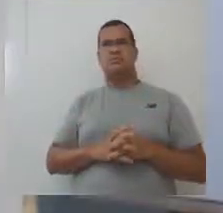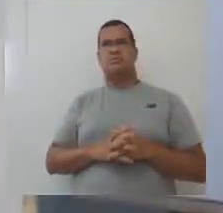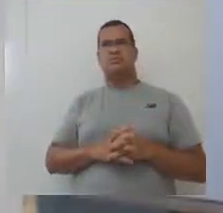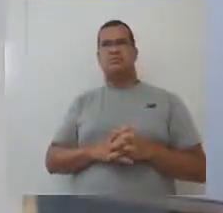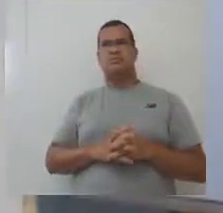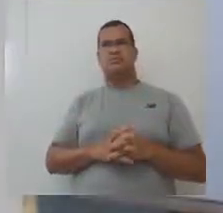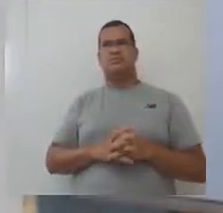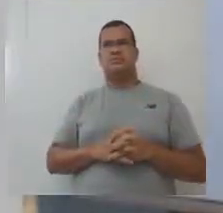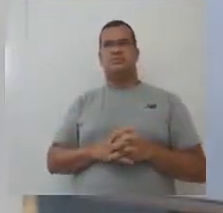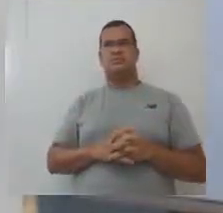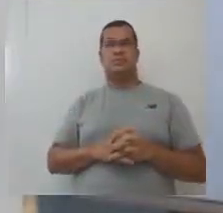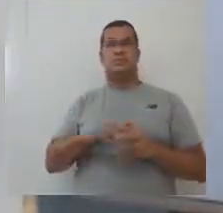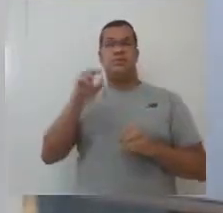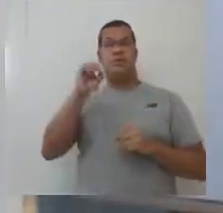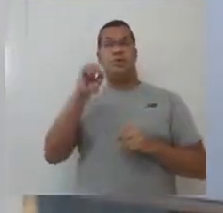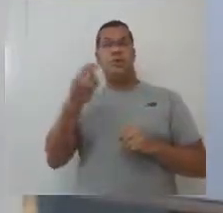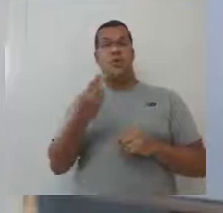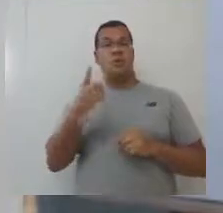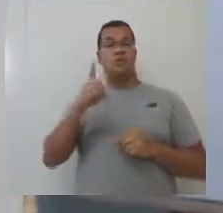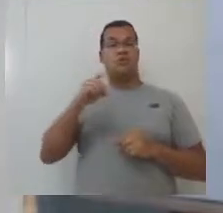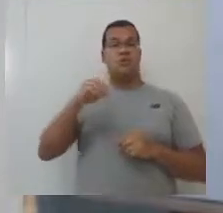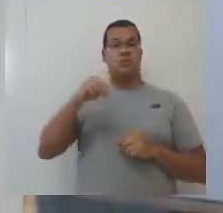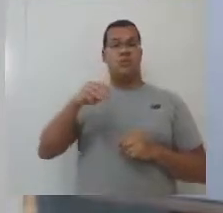Ela pode ser ou dominante,